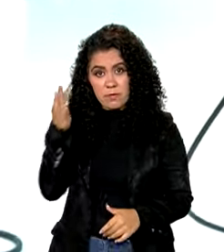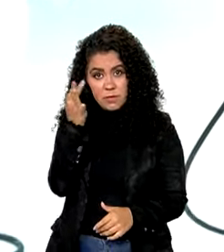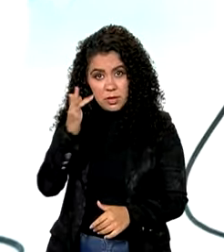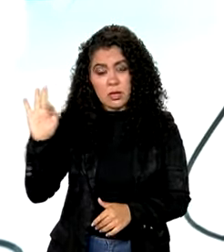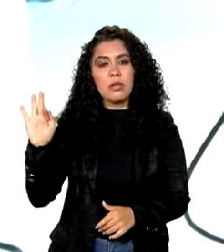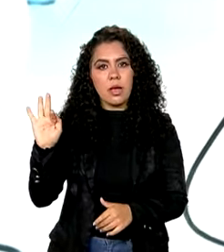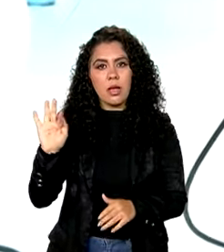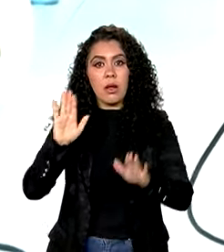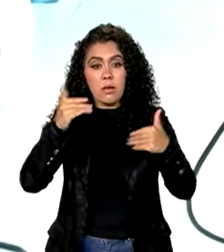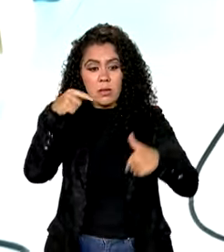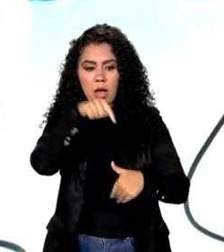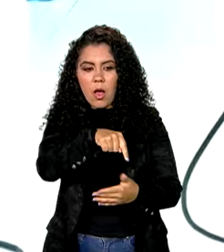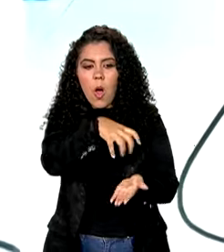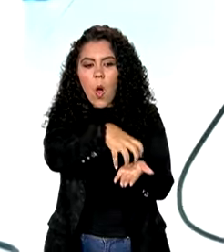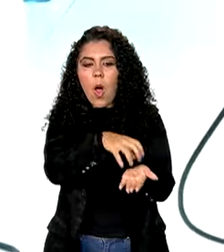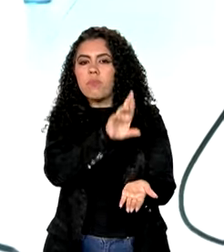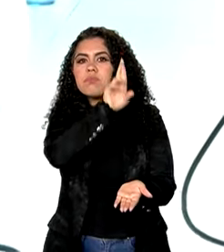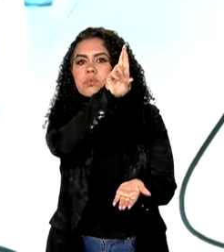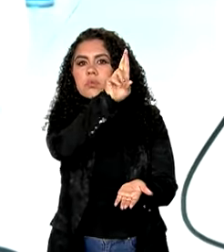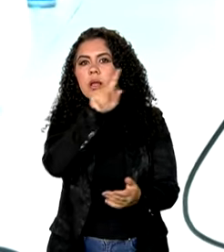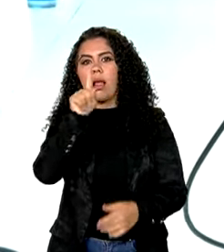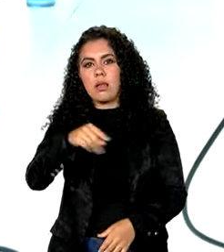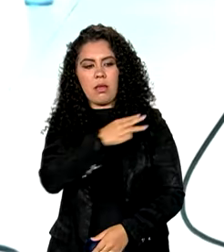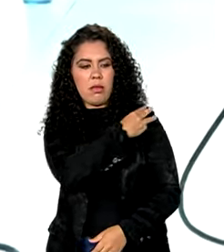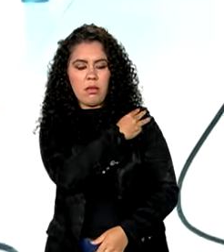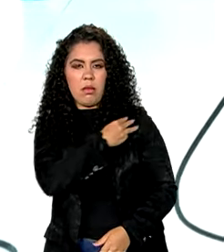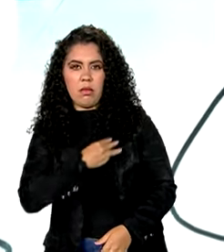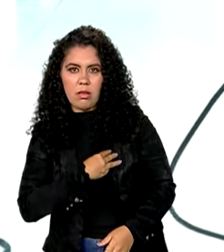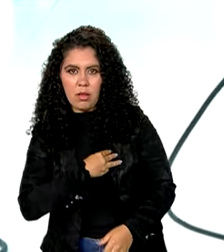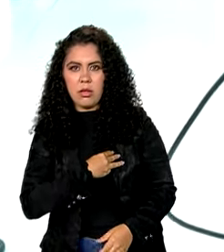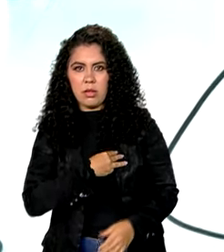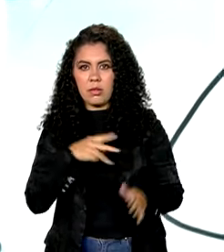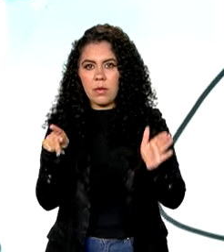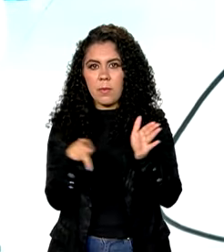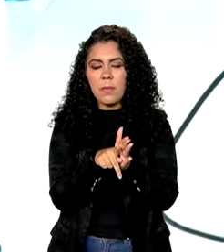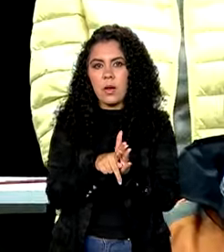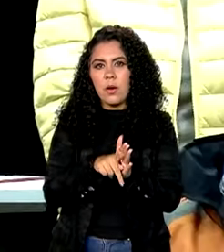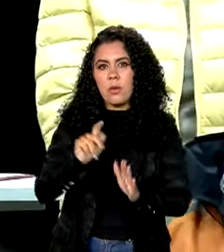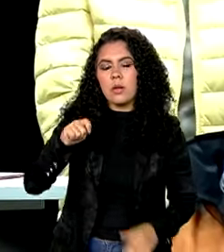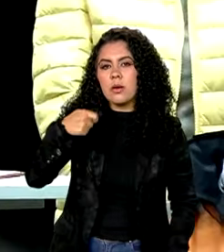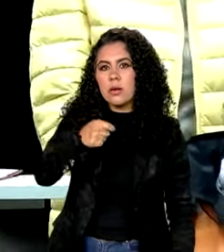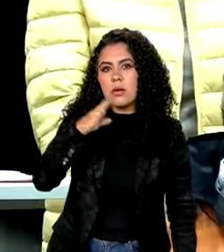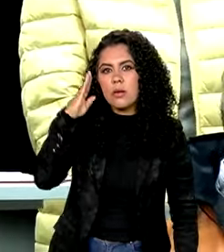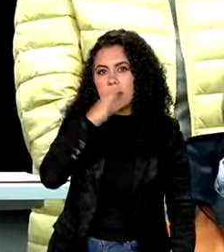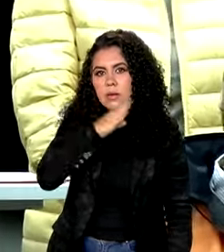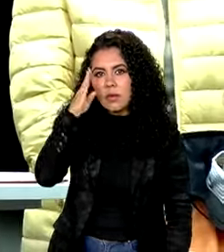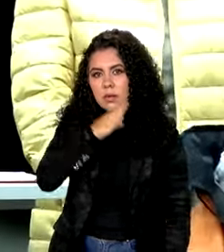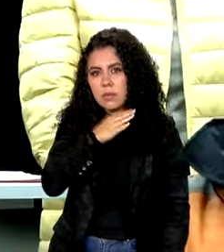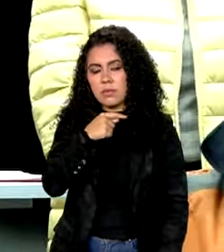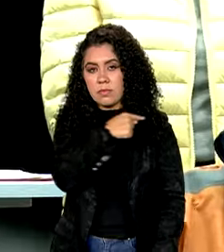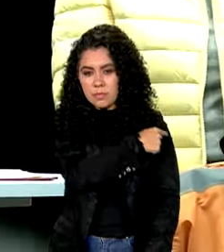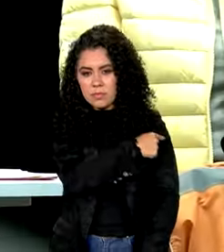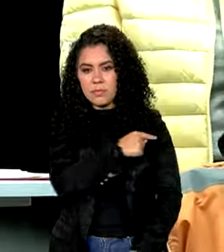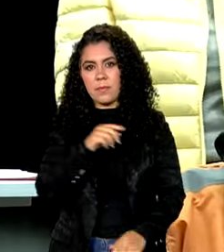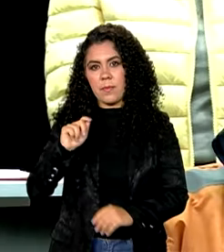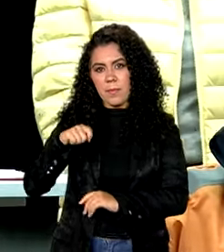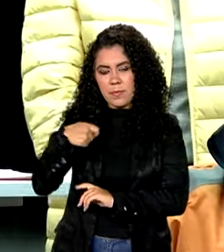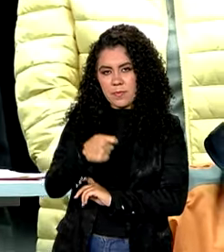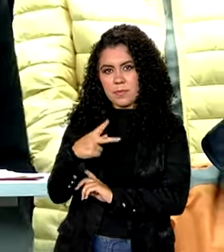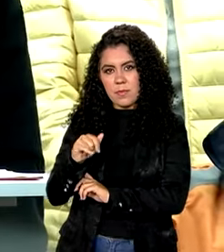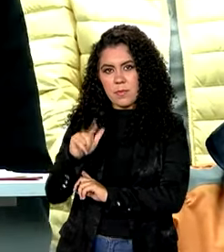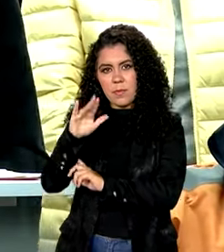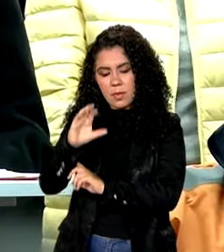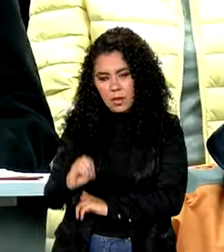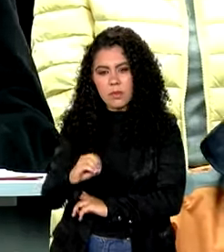A pasta, que será comandada pelo ministro da Secretaria de Comunicação Social da Presidência da República, Paulo